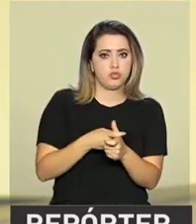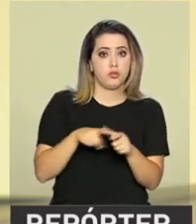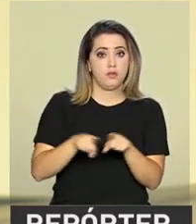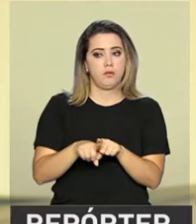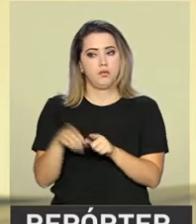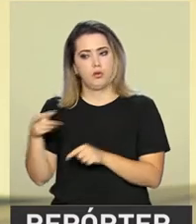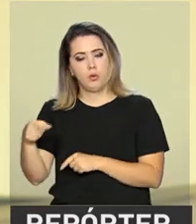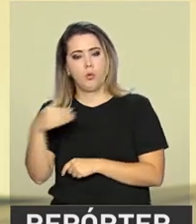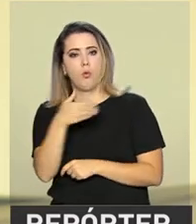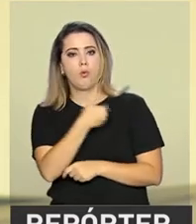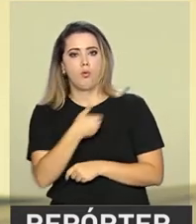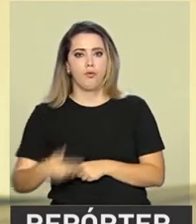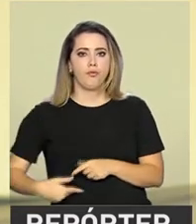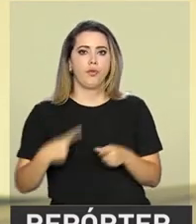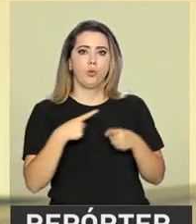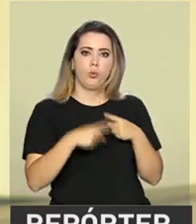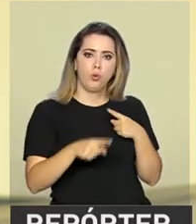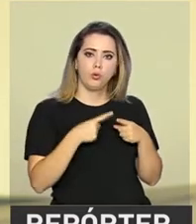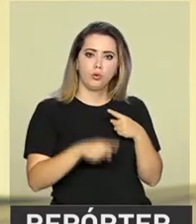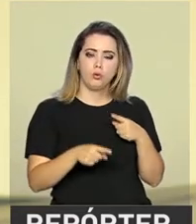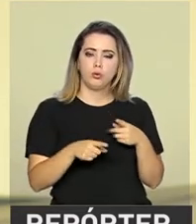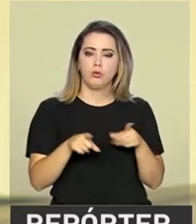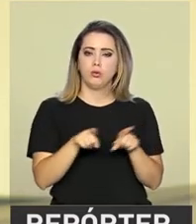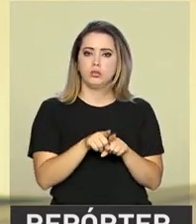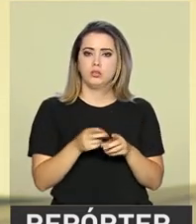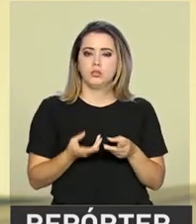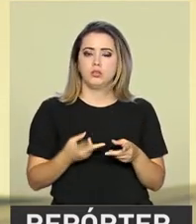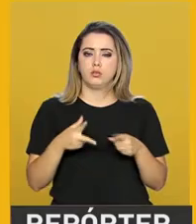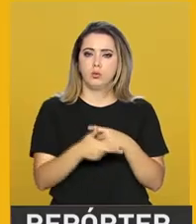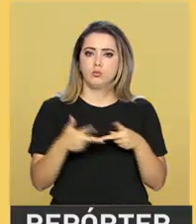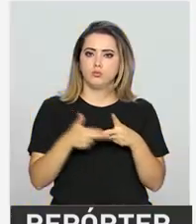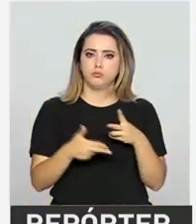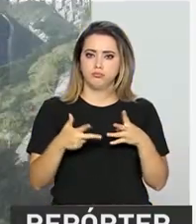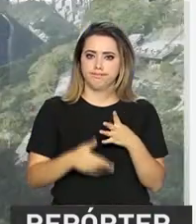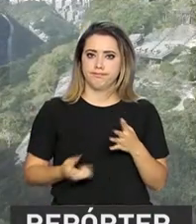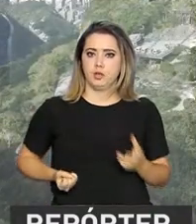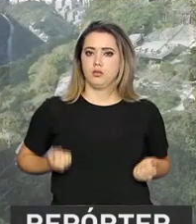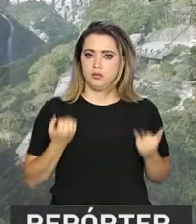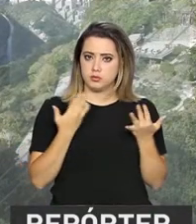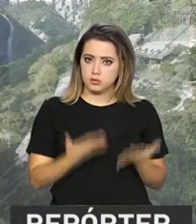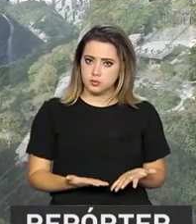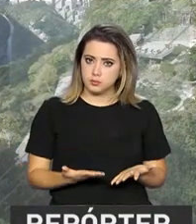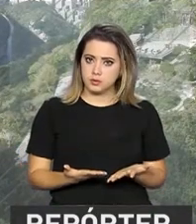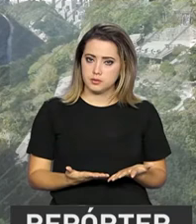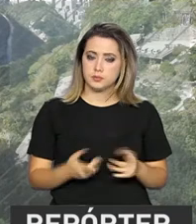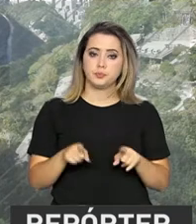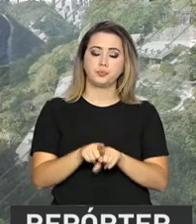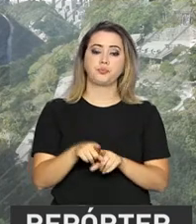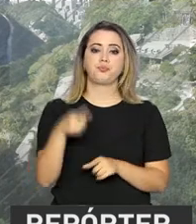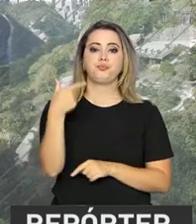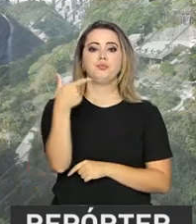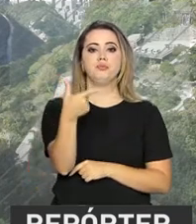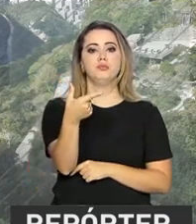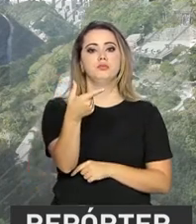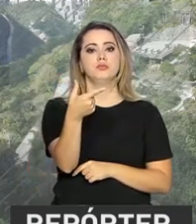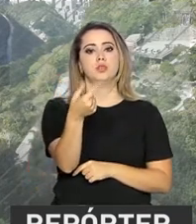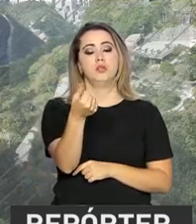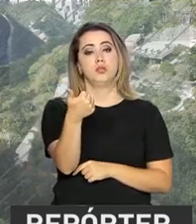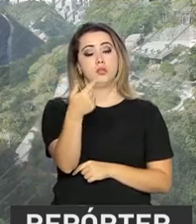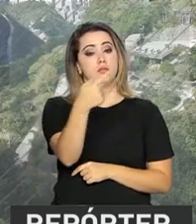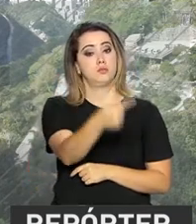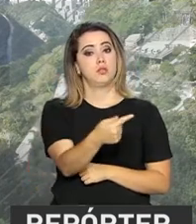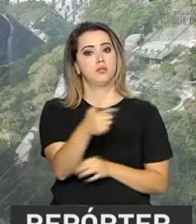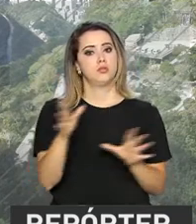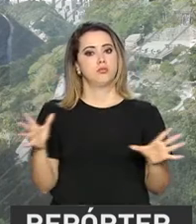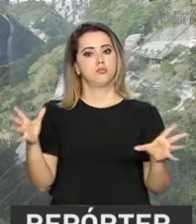cortar gastos públicos e promover aumento de receita em 2017 o rombo nas contas do estado do rio de janeiro